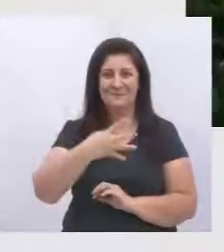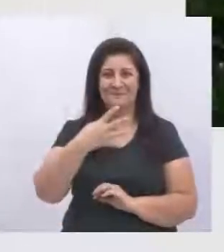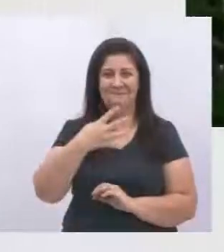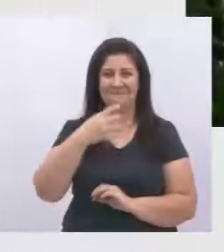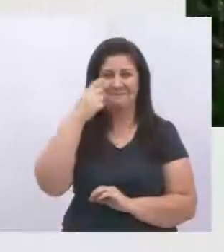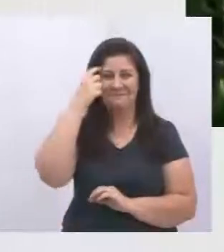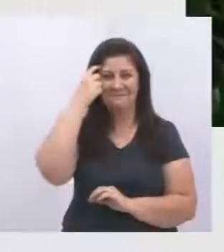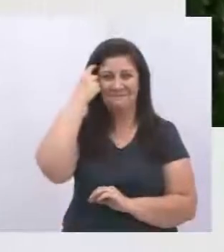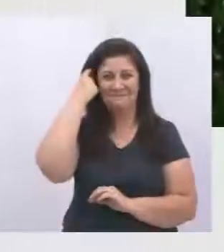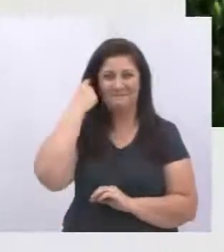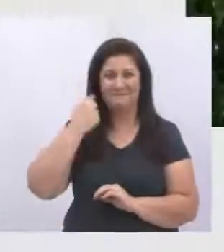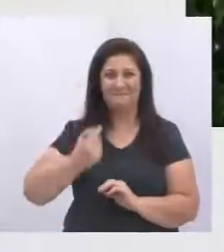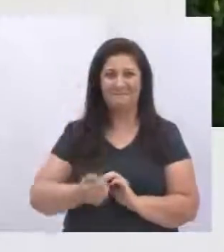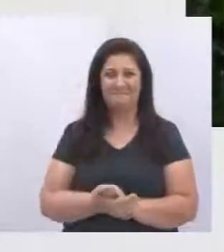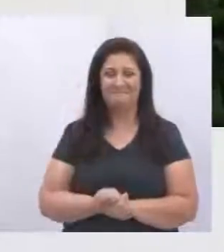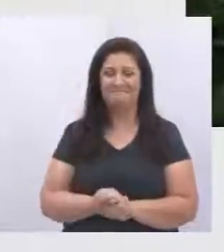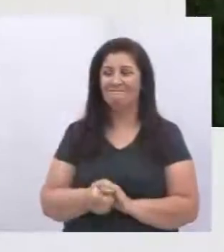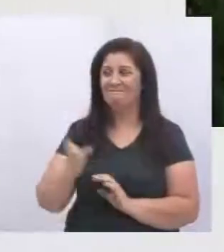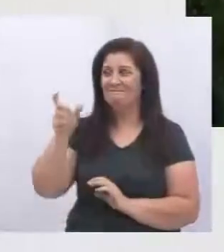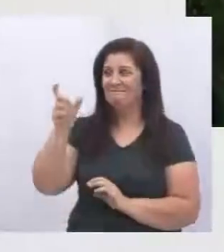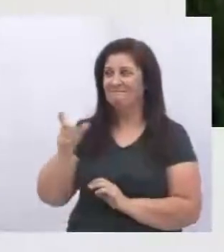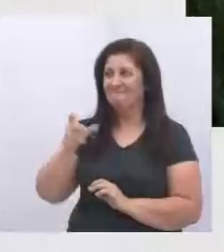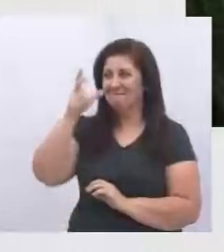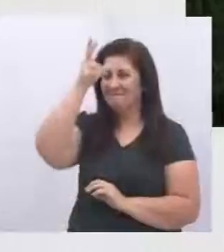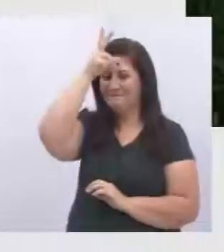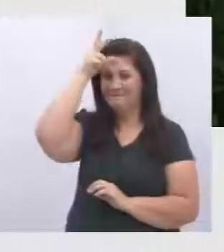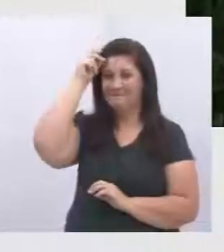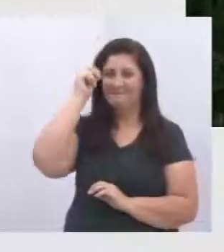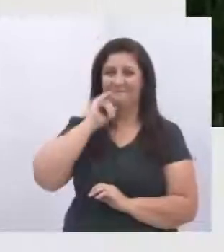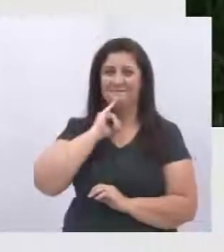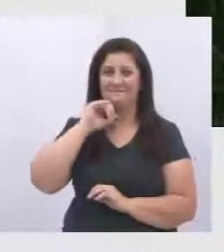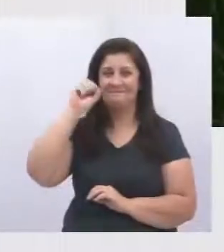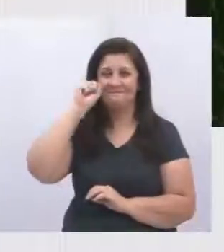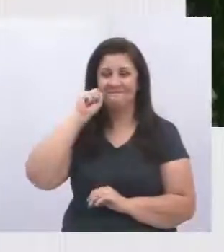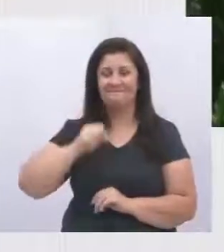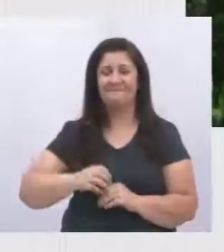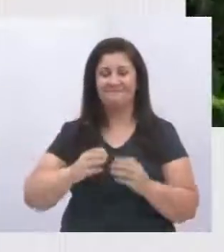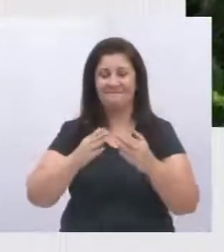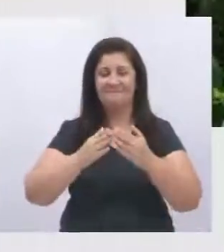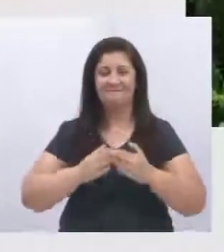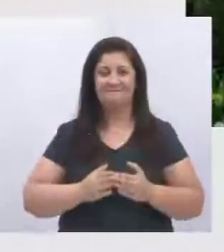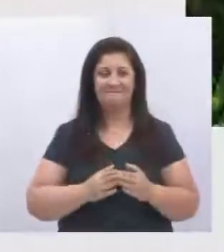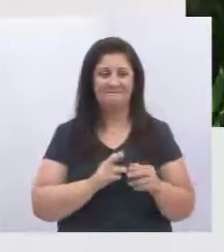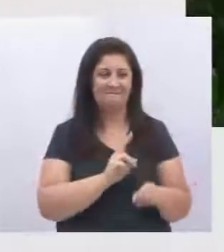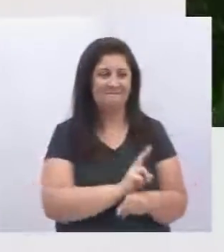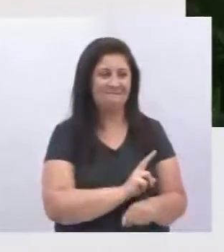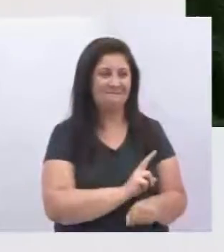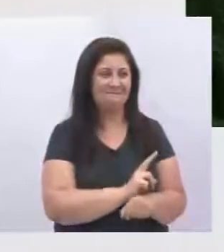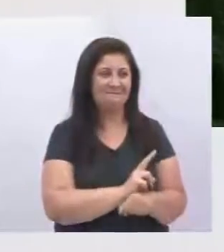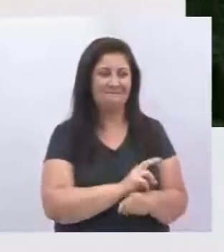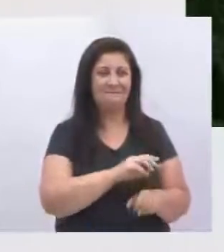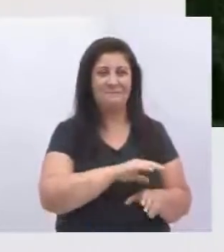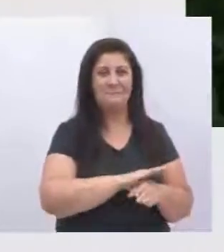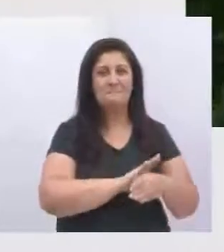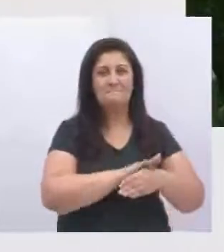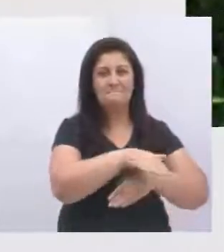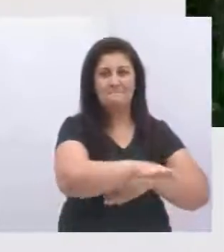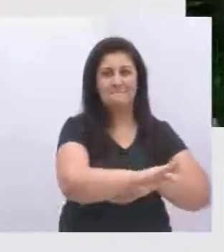4/4/2022. Isaías, pode, por favor, manda fazer essa ponte aqui, porque vamos